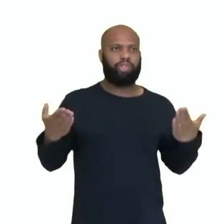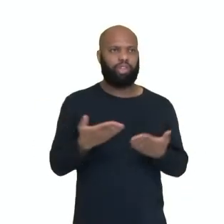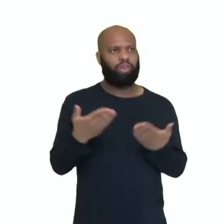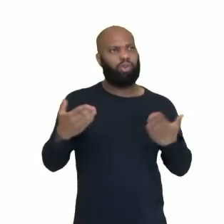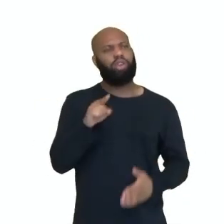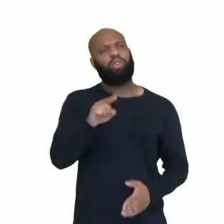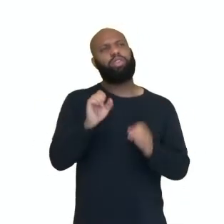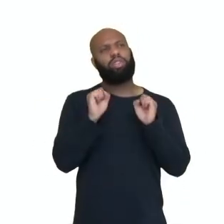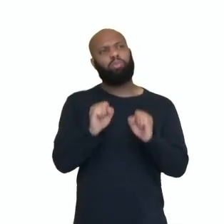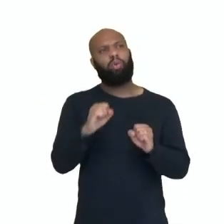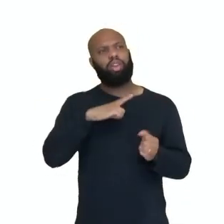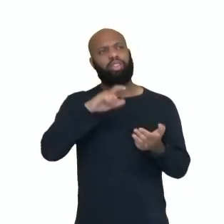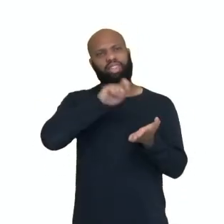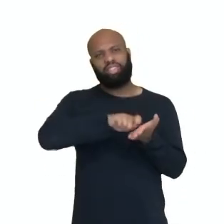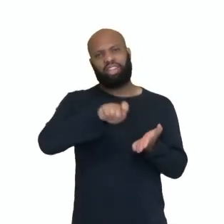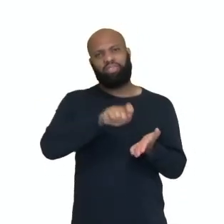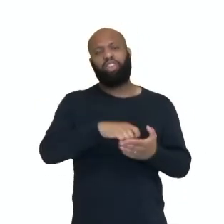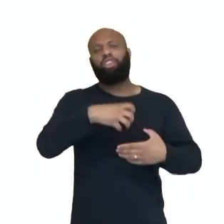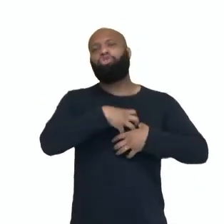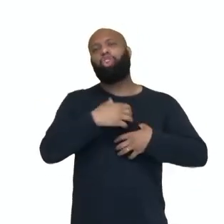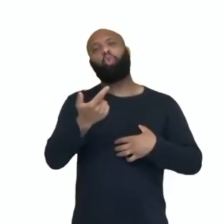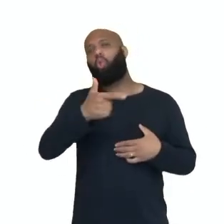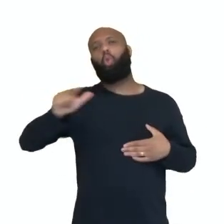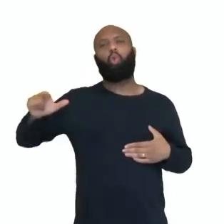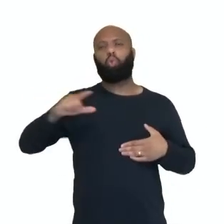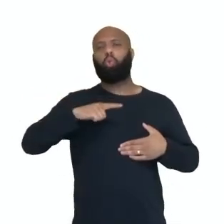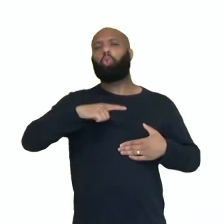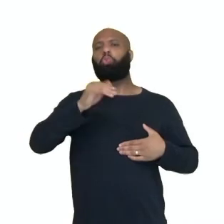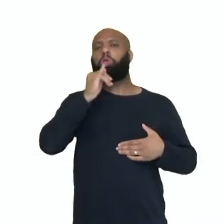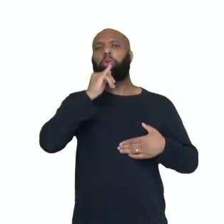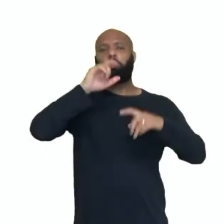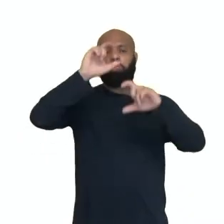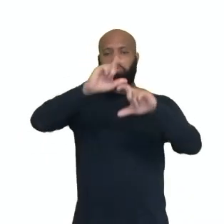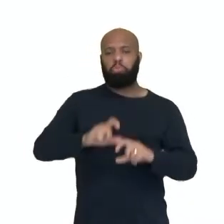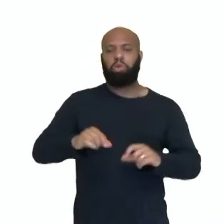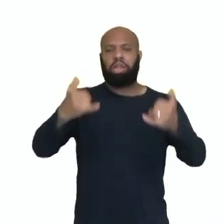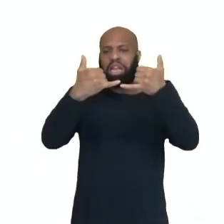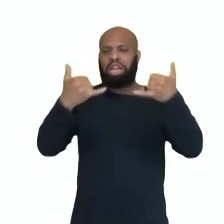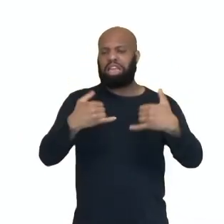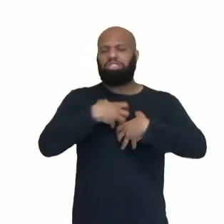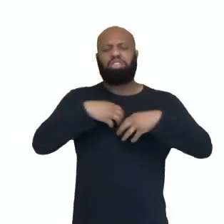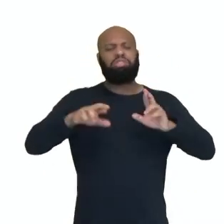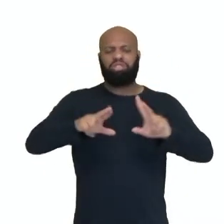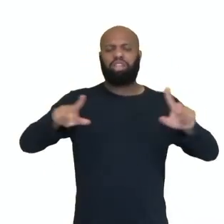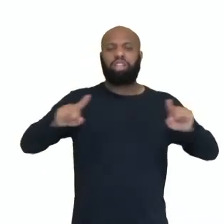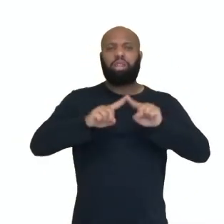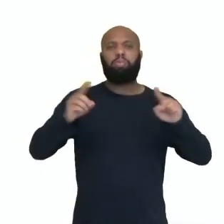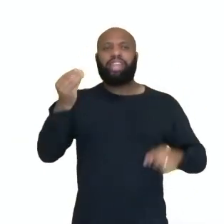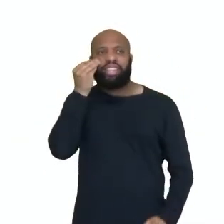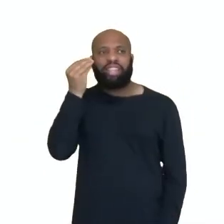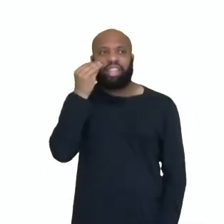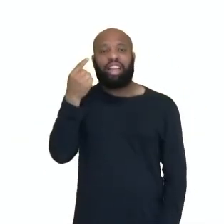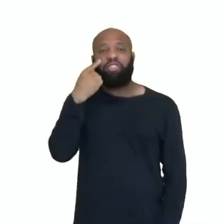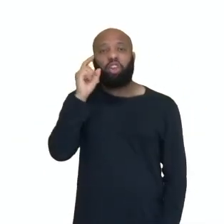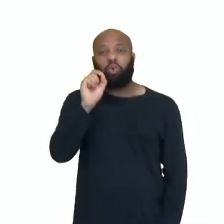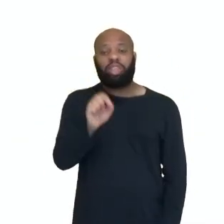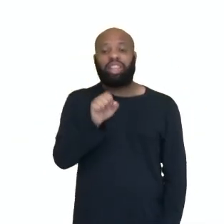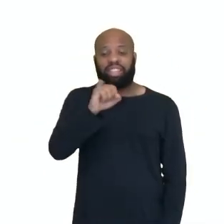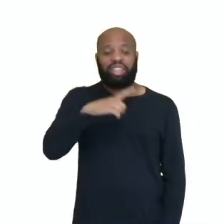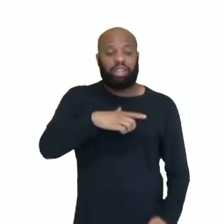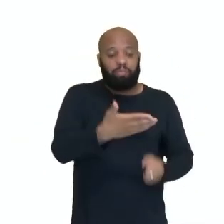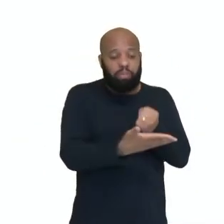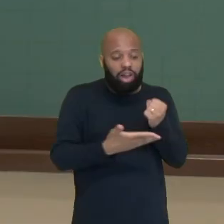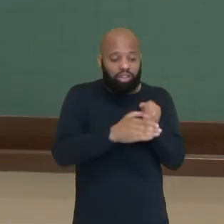vocês podem ter marcado em tópicos, vocês podem ter marcado por linha diferente, mas tentem observar se